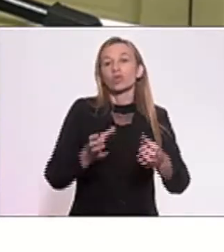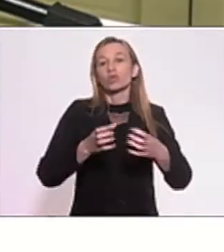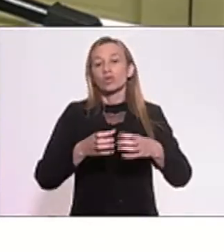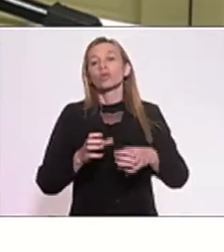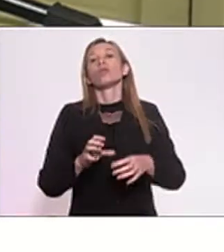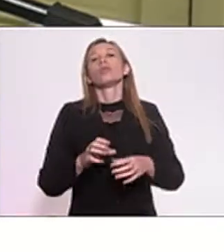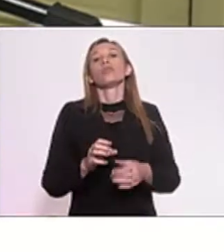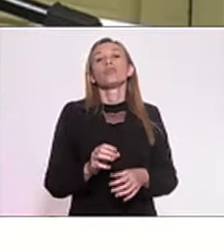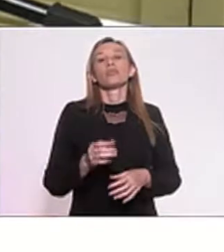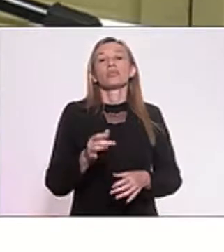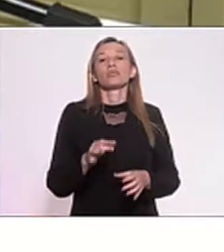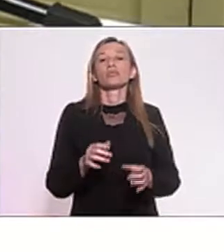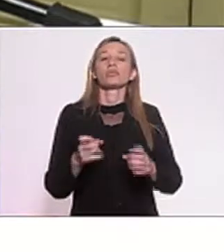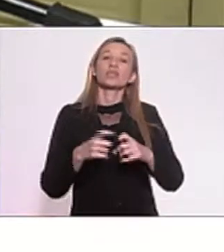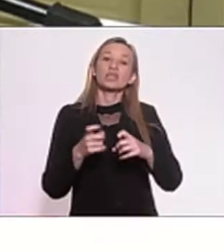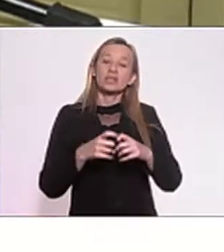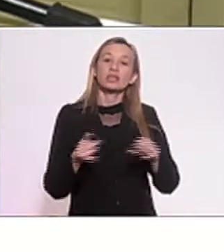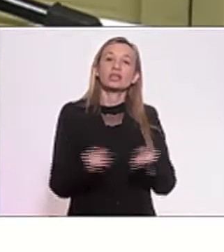enfermagem.